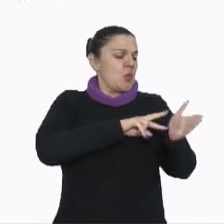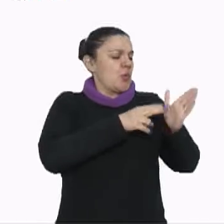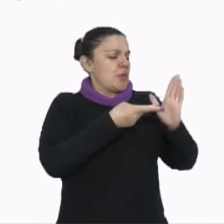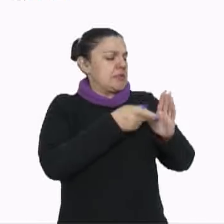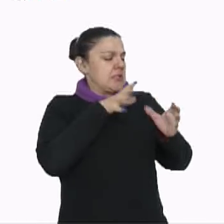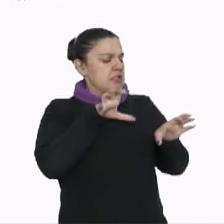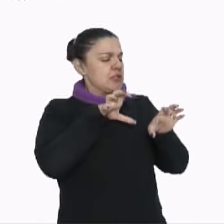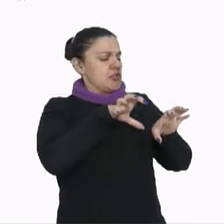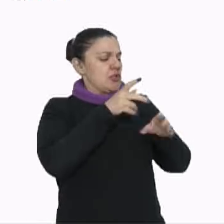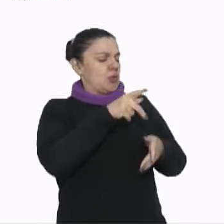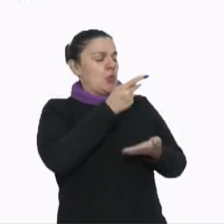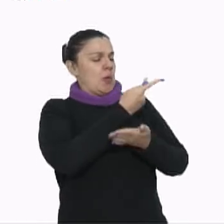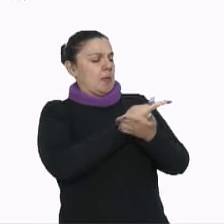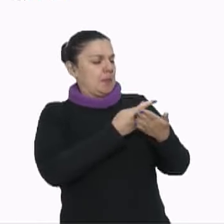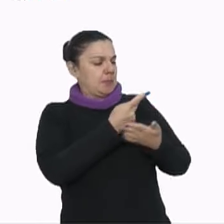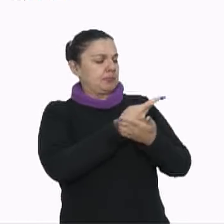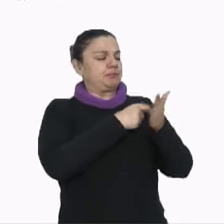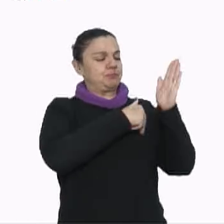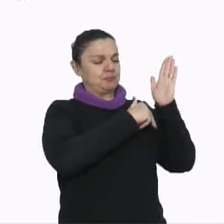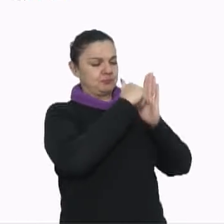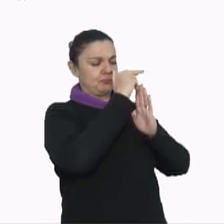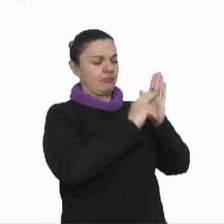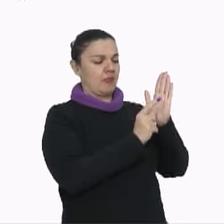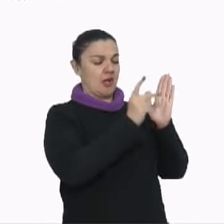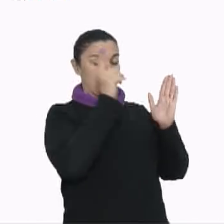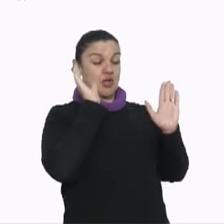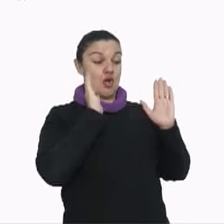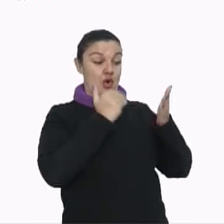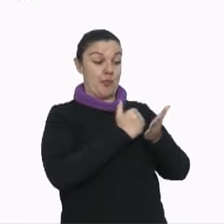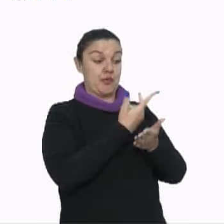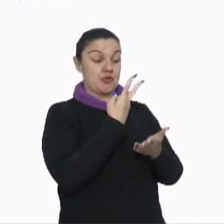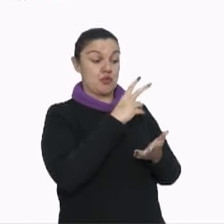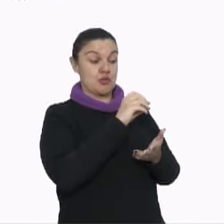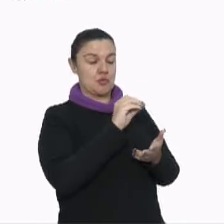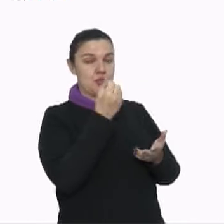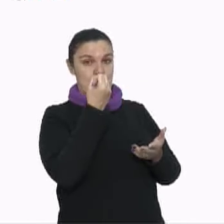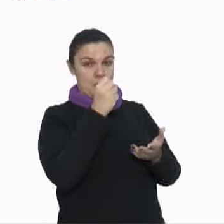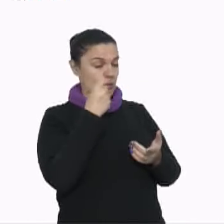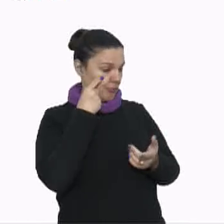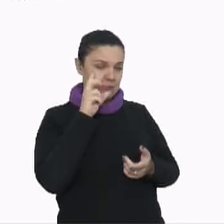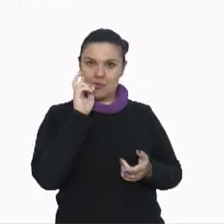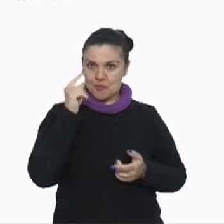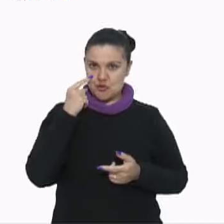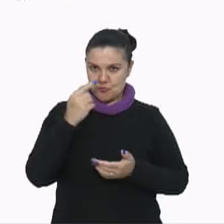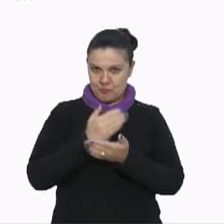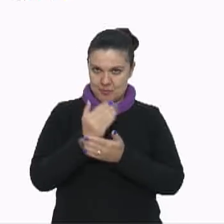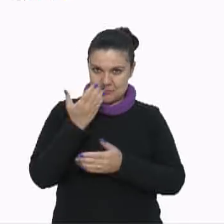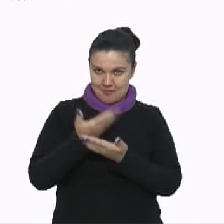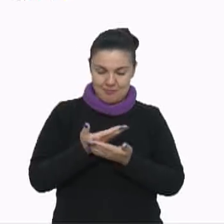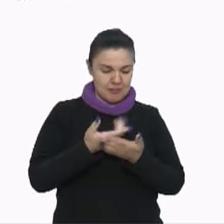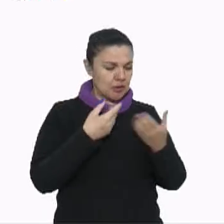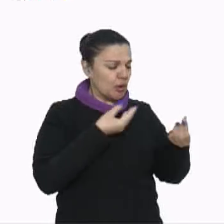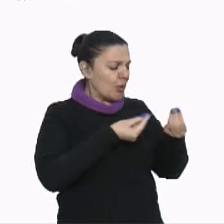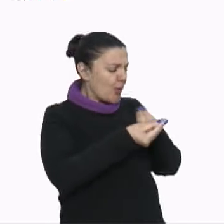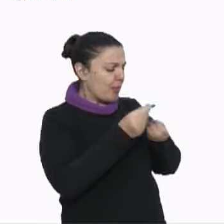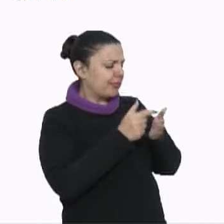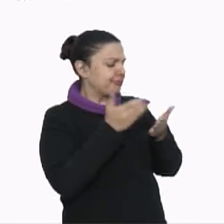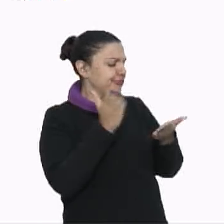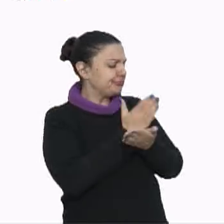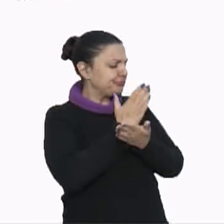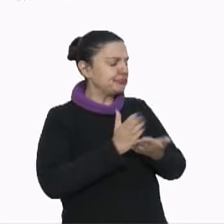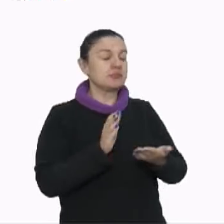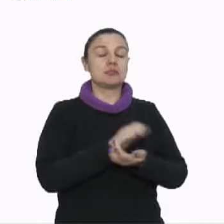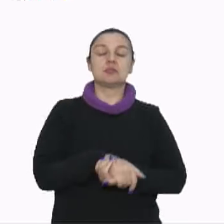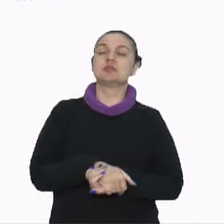ao estilo das pinturas que vem fazendo desde 2008, como aquela que a gente viu no começo da aula, como você as